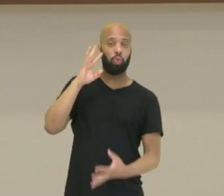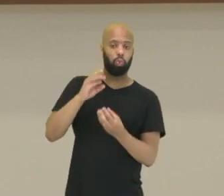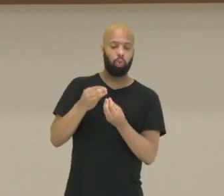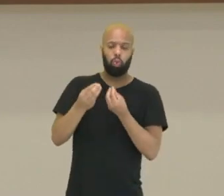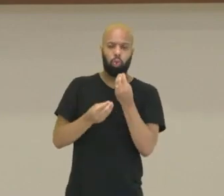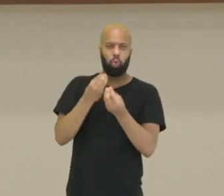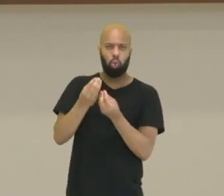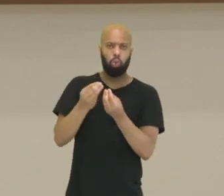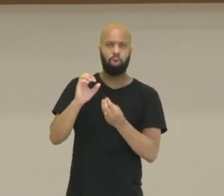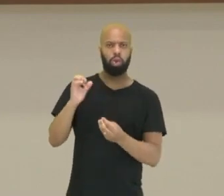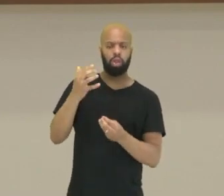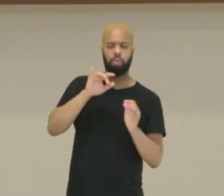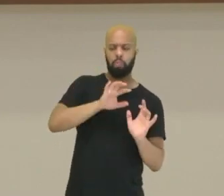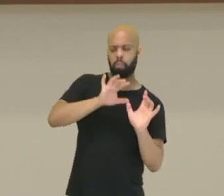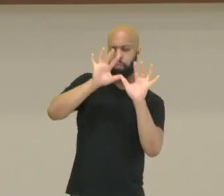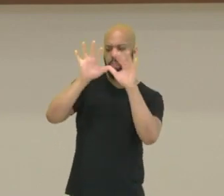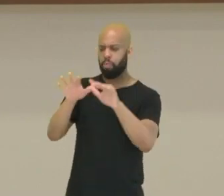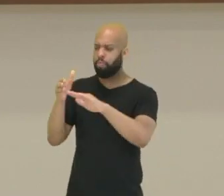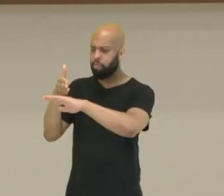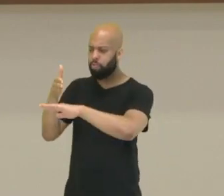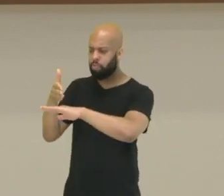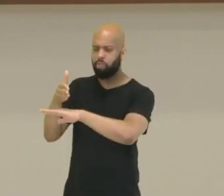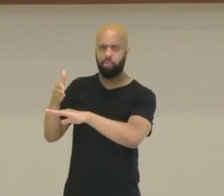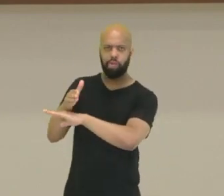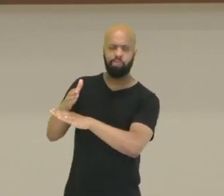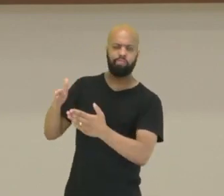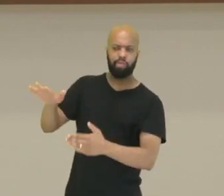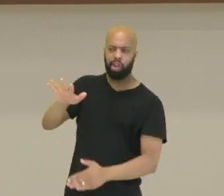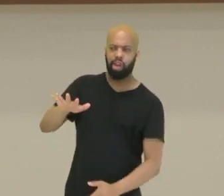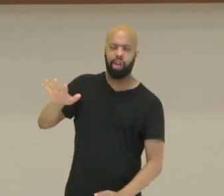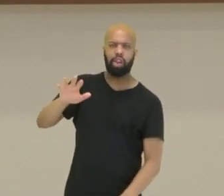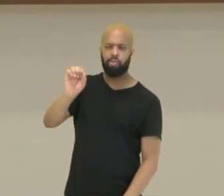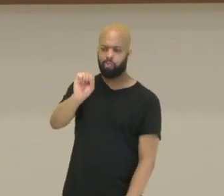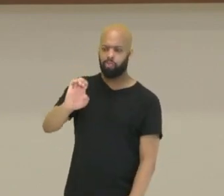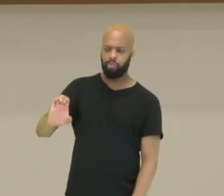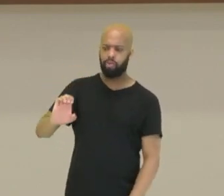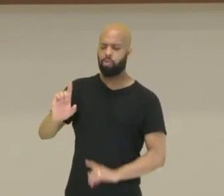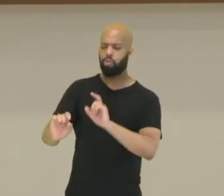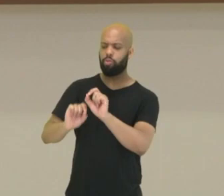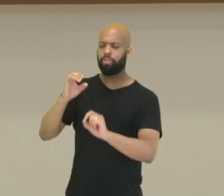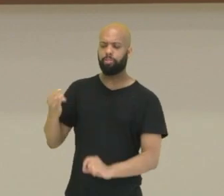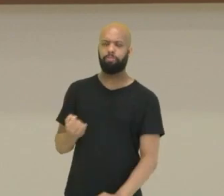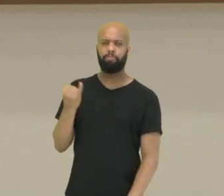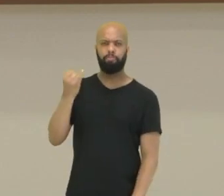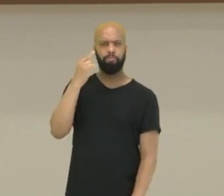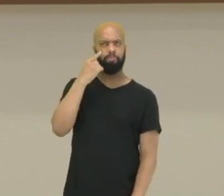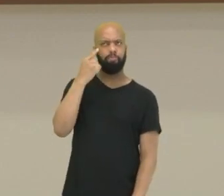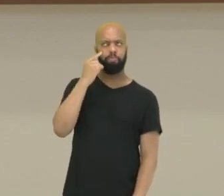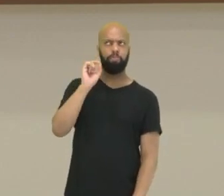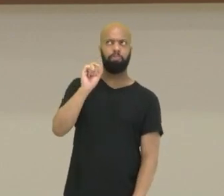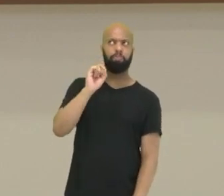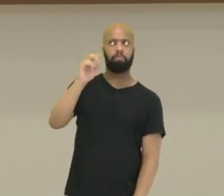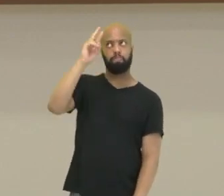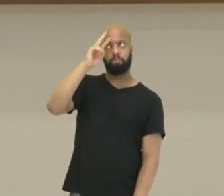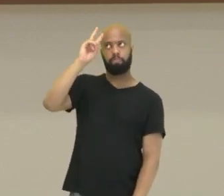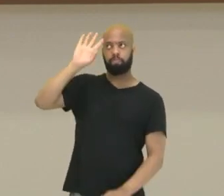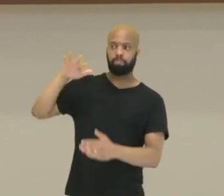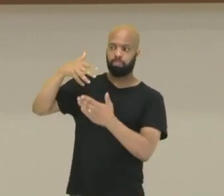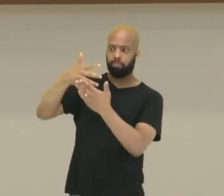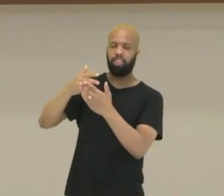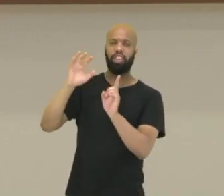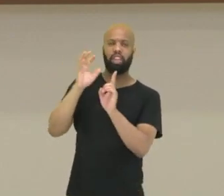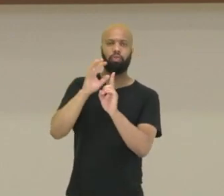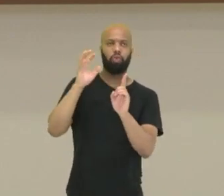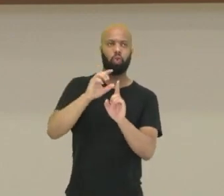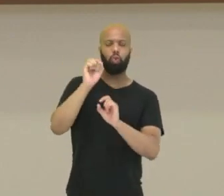como aconteceu a ocupação do sudeste do Brasil? O que nós temos que considerar de fatores históricos que levaram